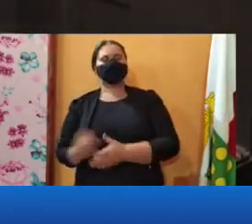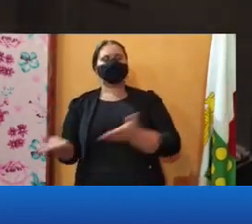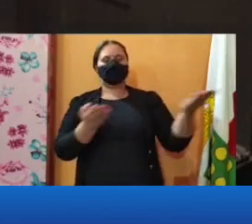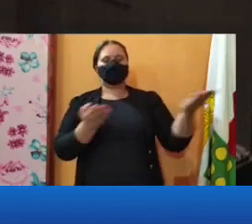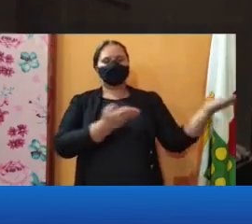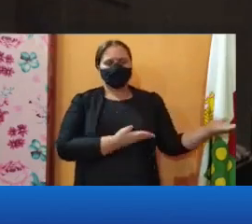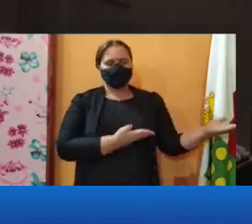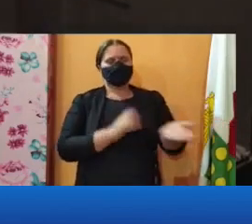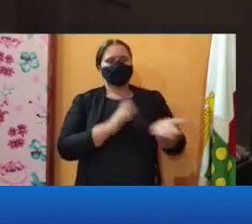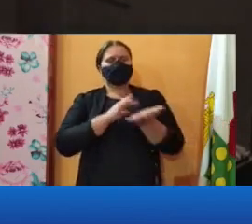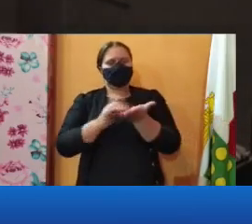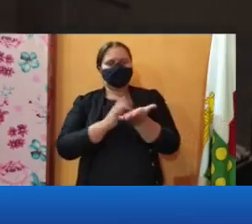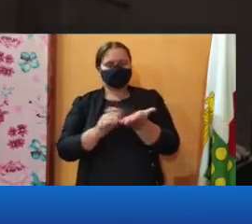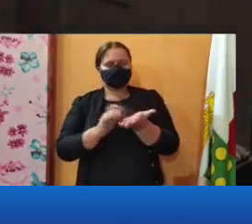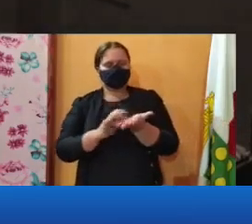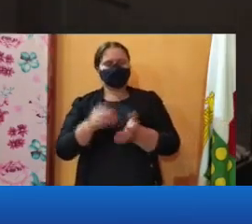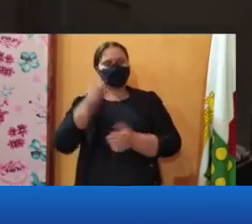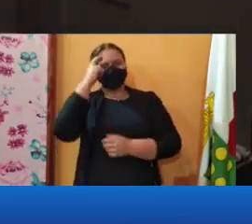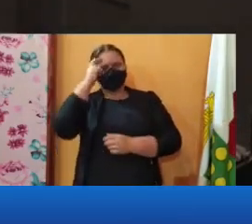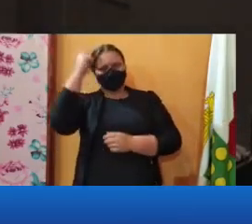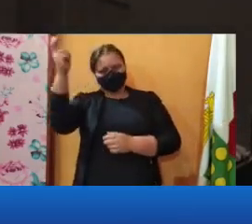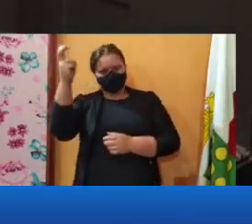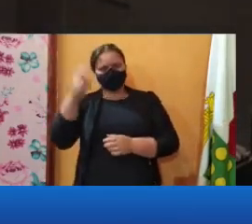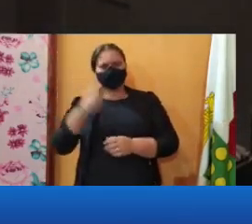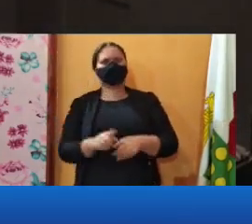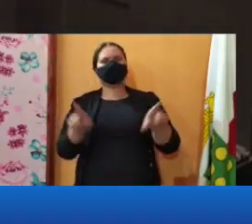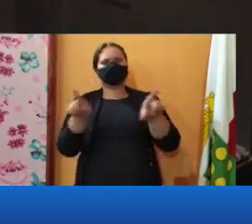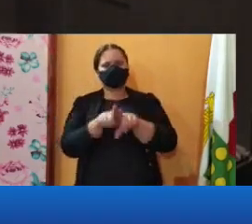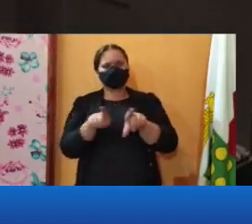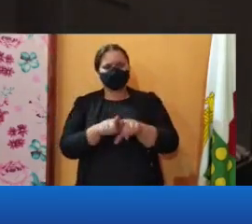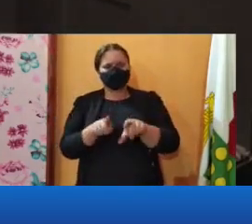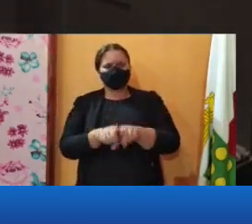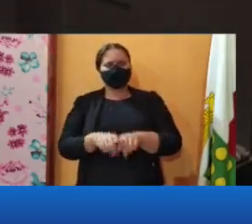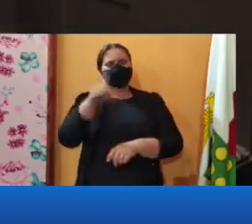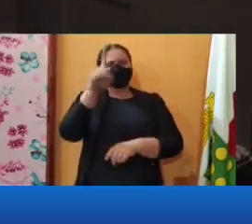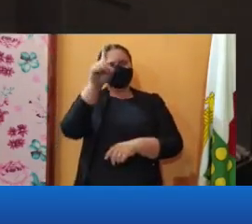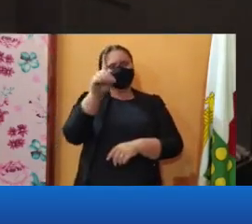Convidamos a secretária de Cultura, Dolores Carmen Prates.